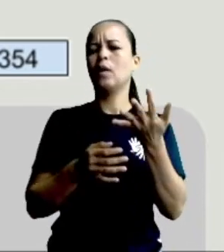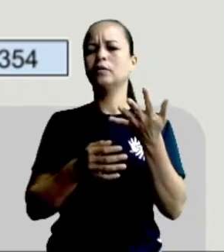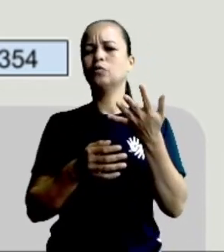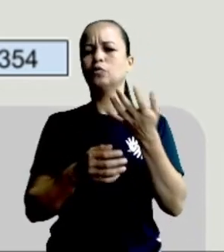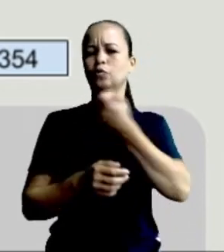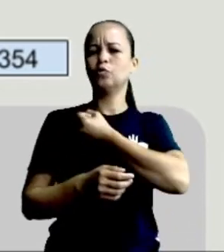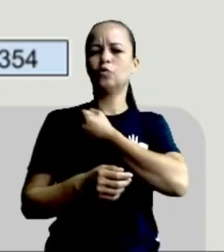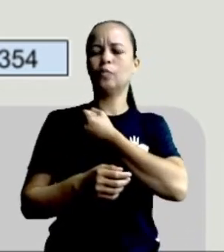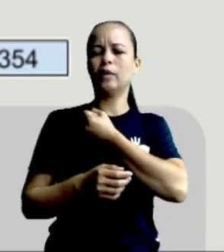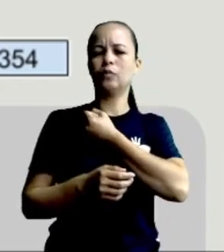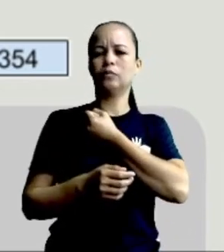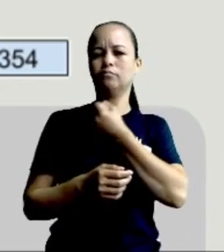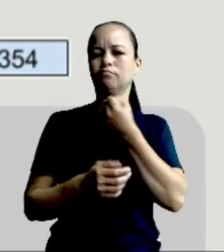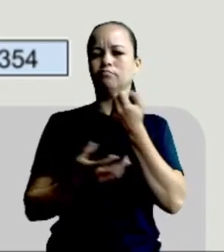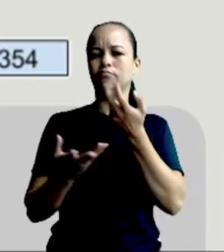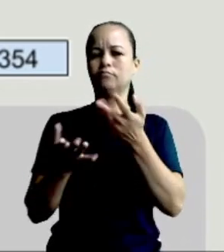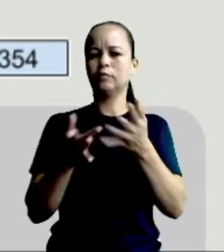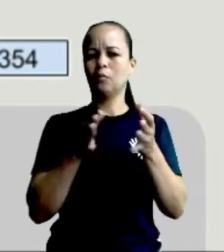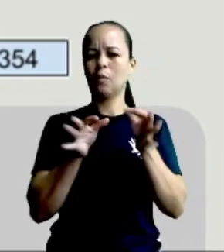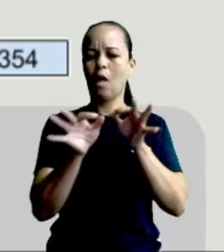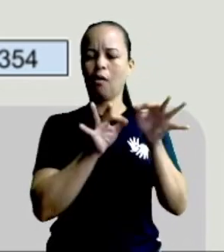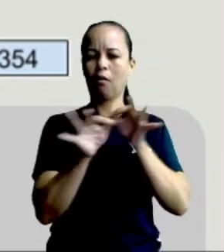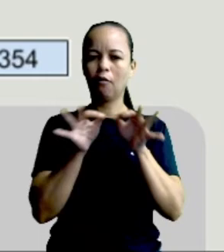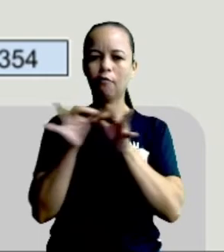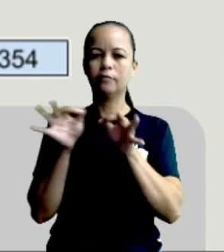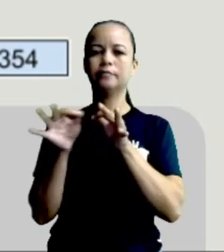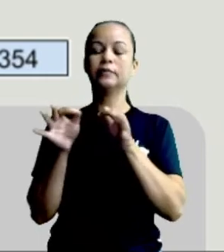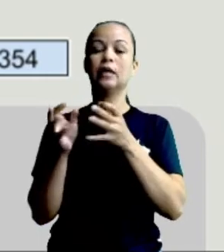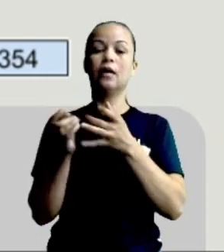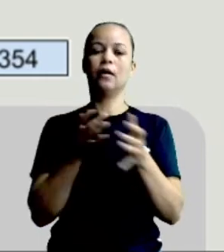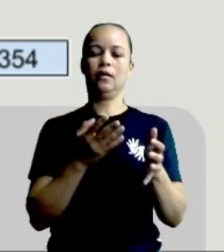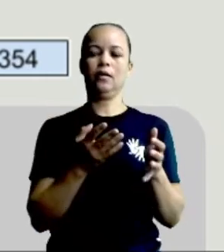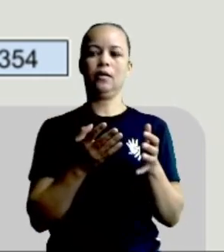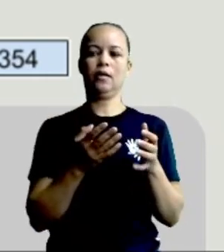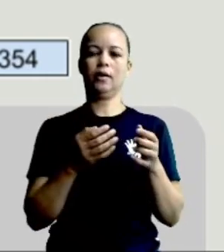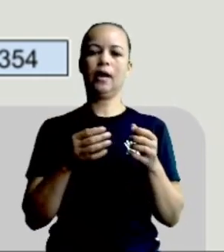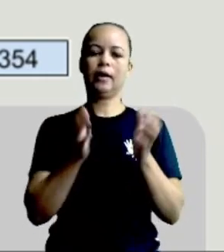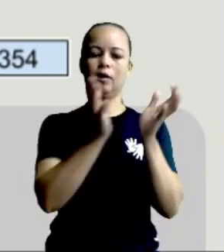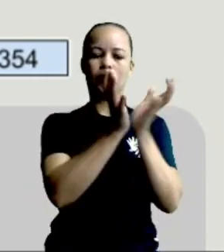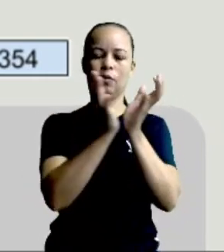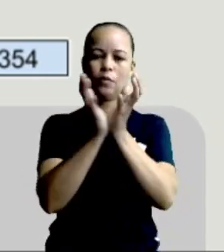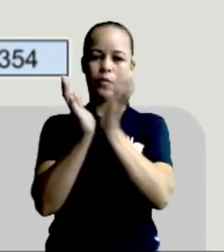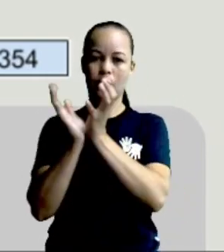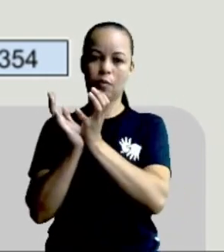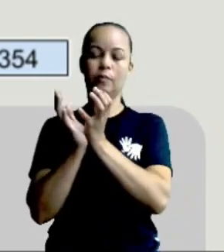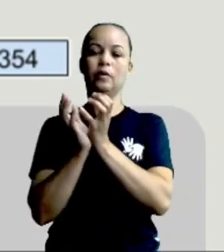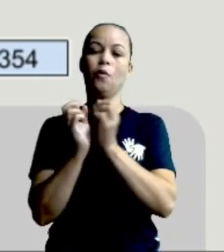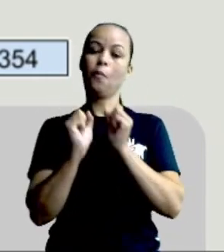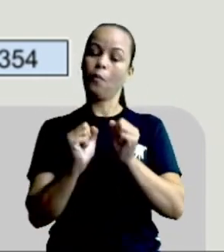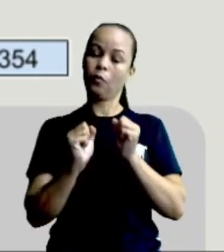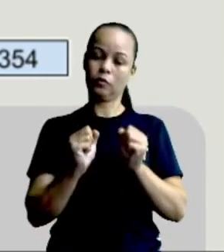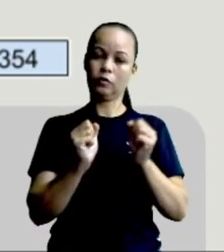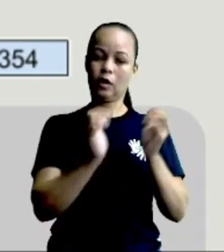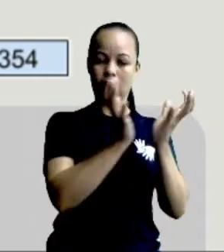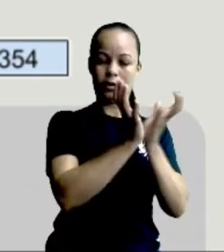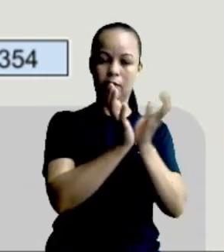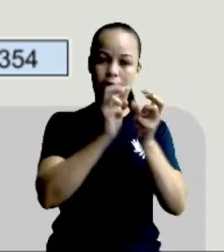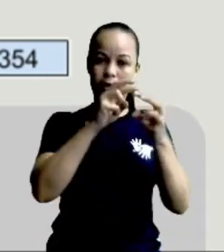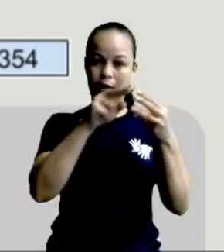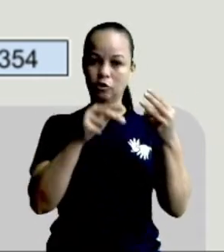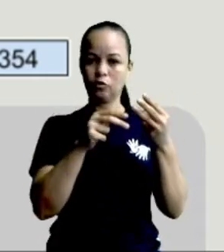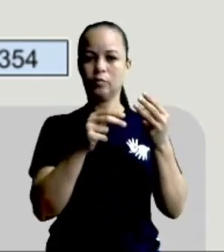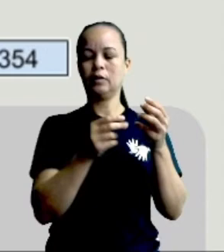consegui formar? Vejam que a cada agrupamento eu consegui formar três números, não foi?